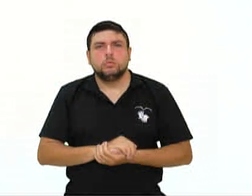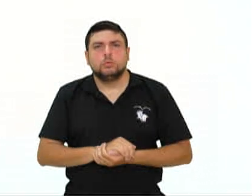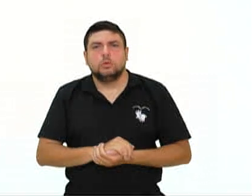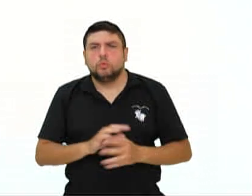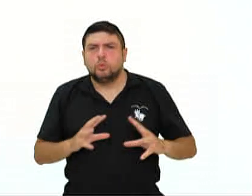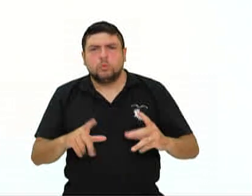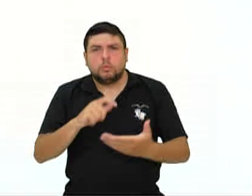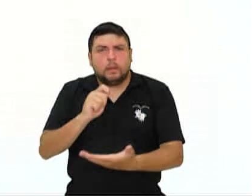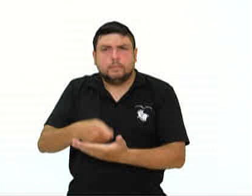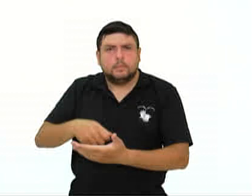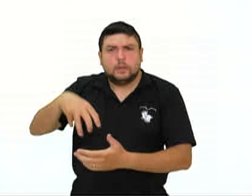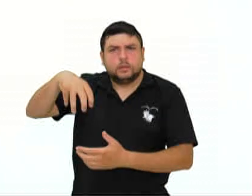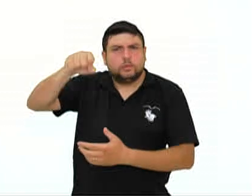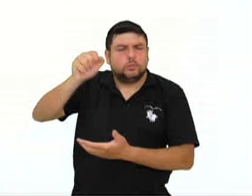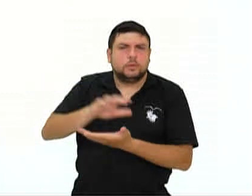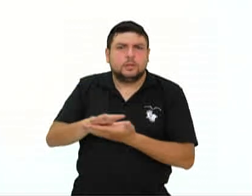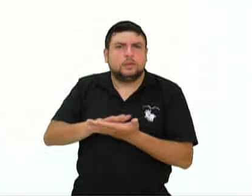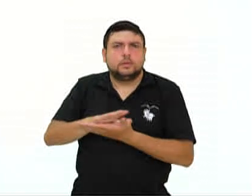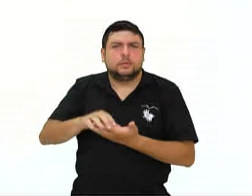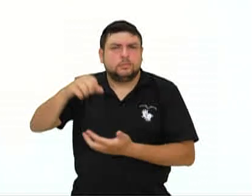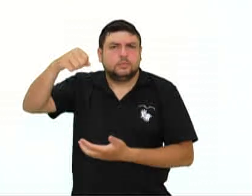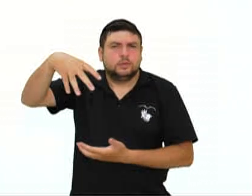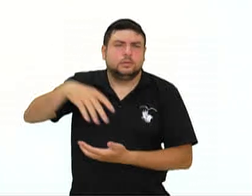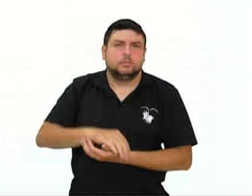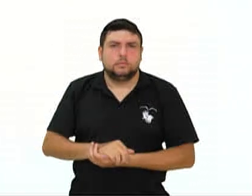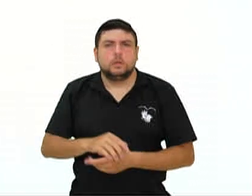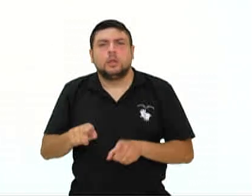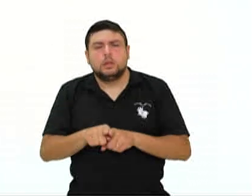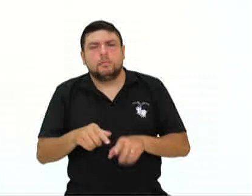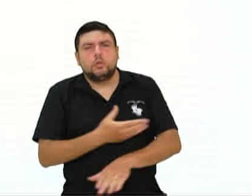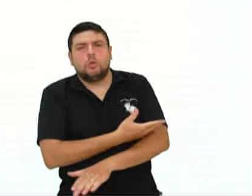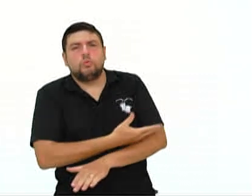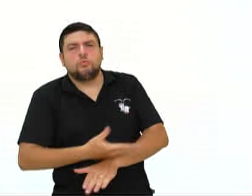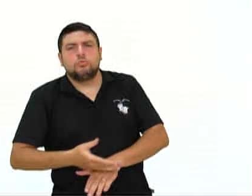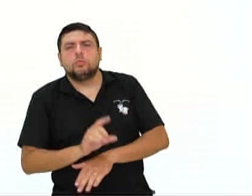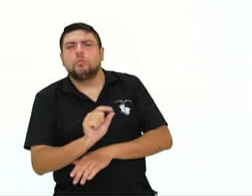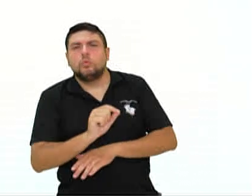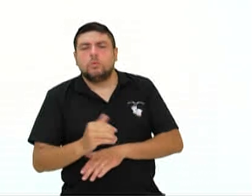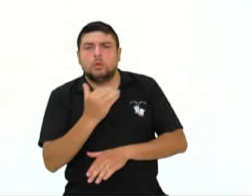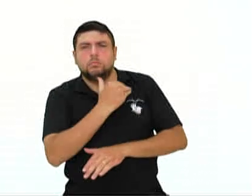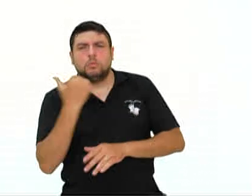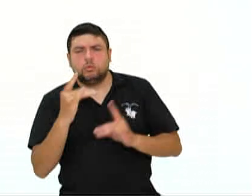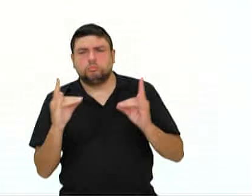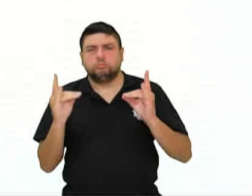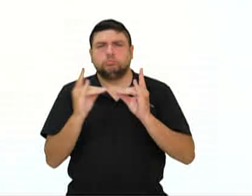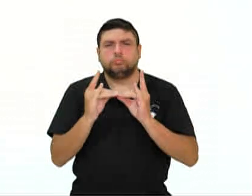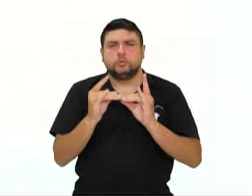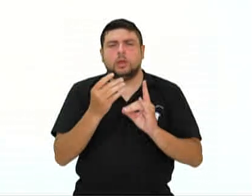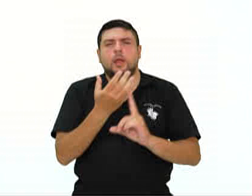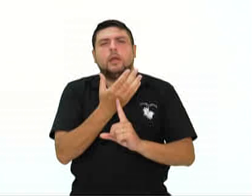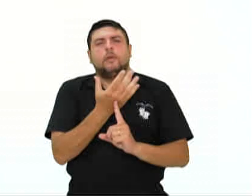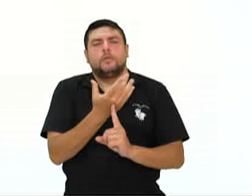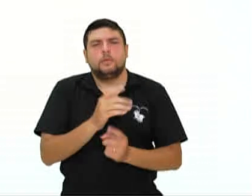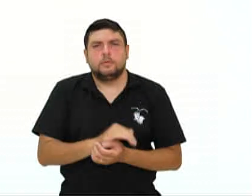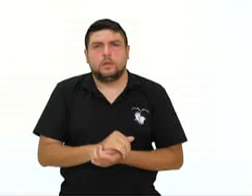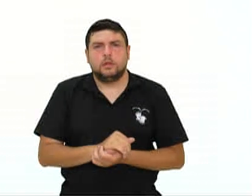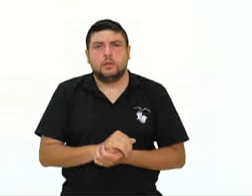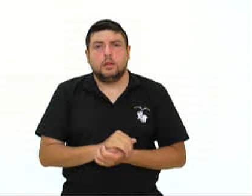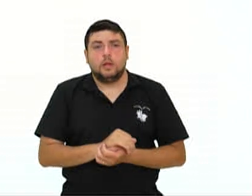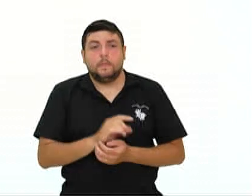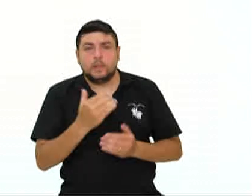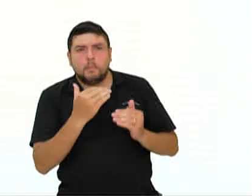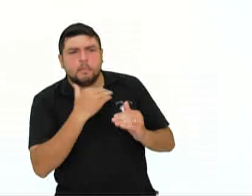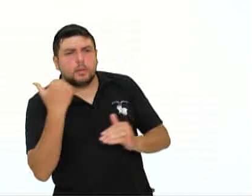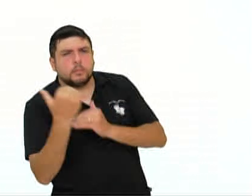o preço da luz. Também é costume popular colocar uma vela na mão de cada defunto. Assim, Abelardo I herda um tostão de cada